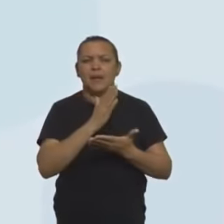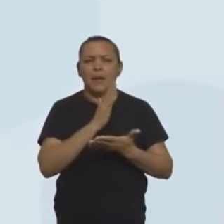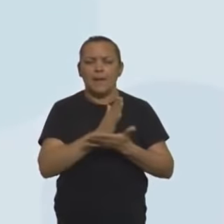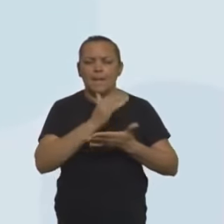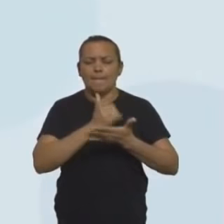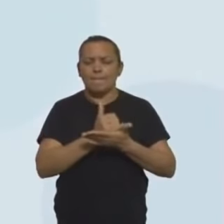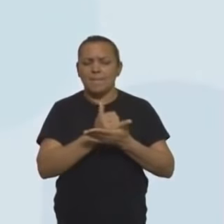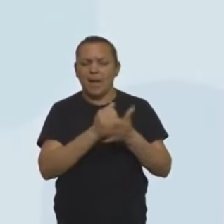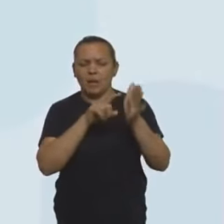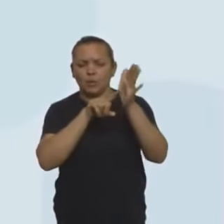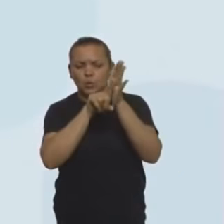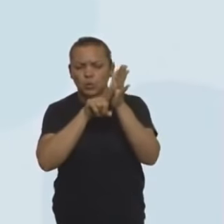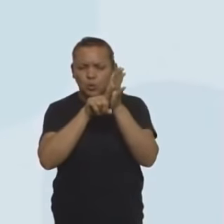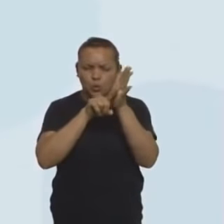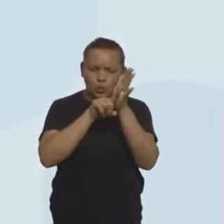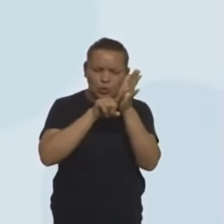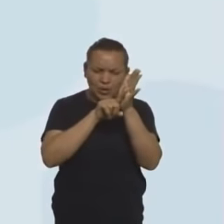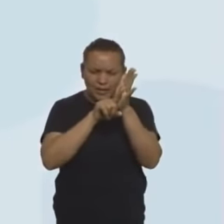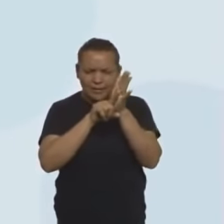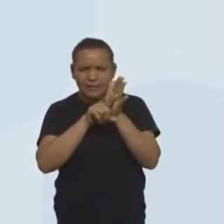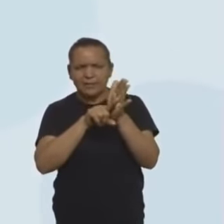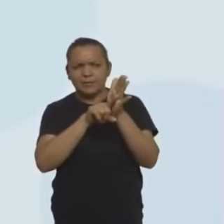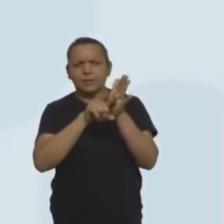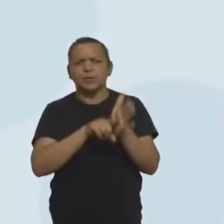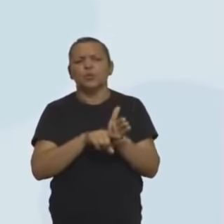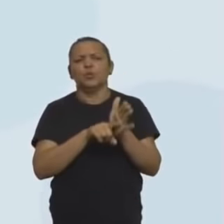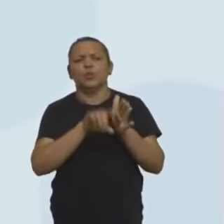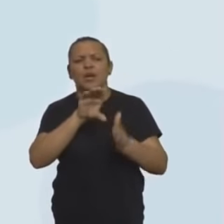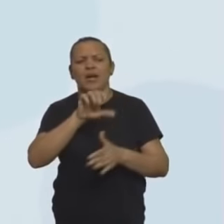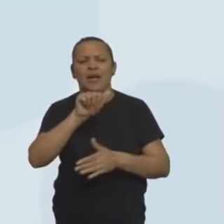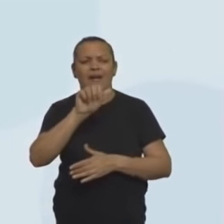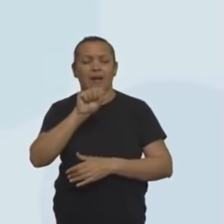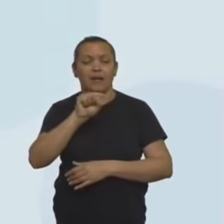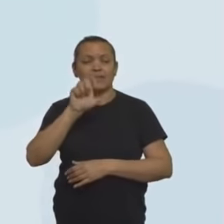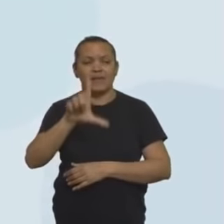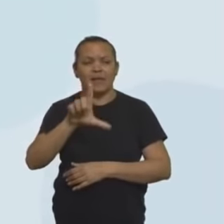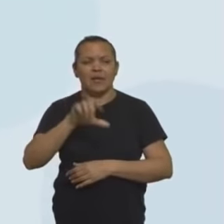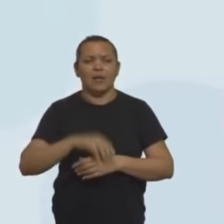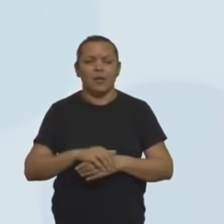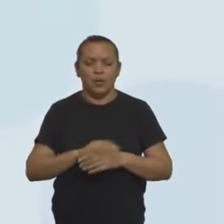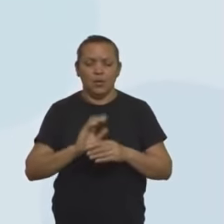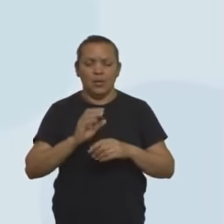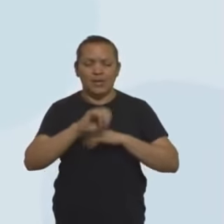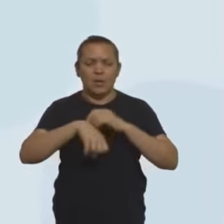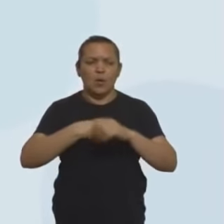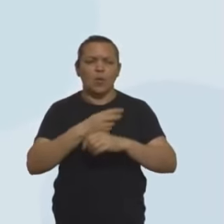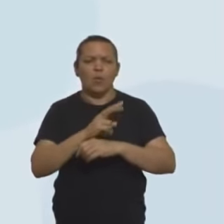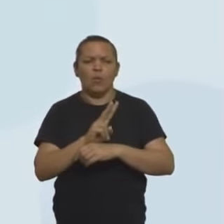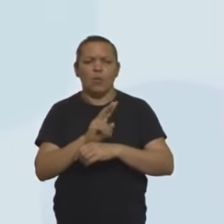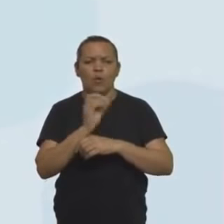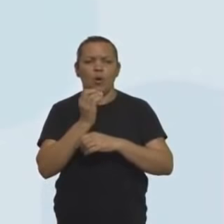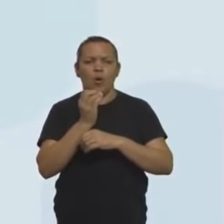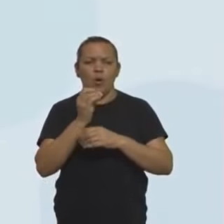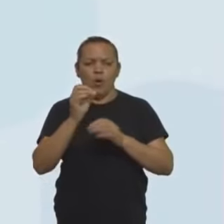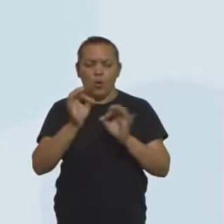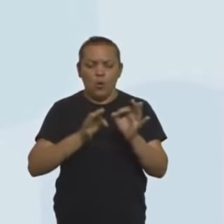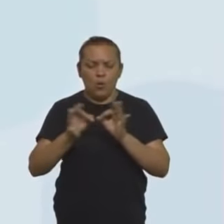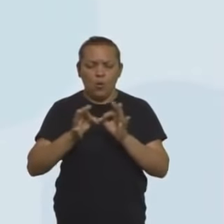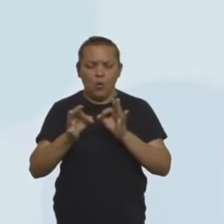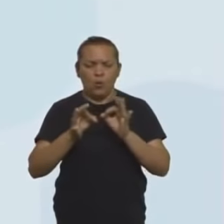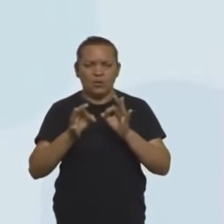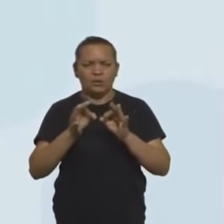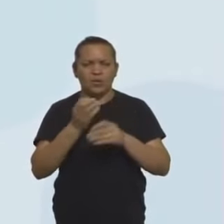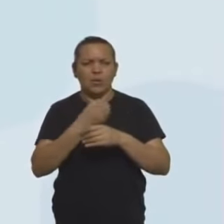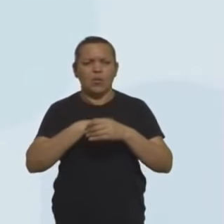da BNCC levou em consideração o CASEL. O CASEL é uma organização, não sei se vocês já trabalharam isso